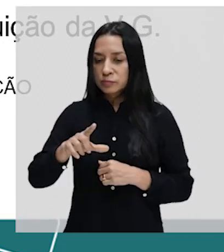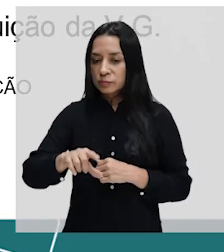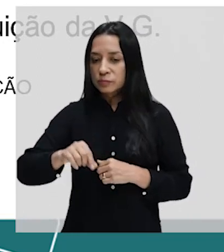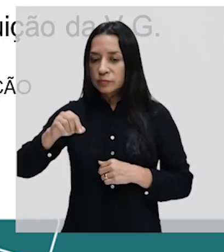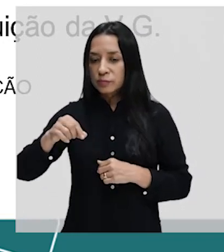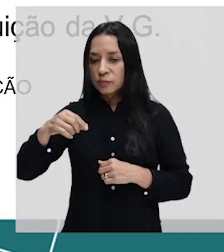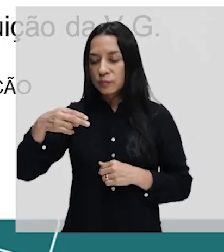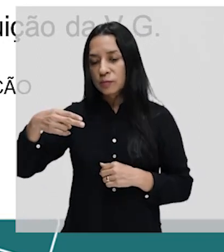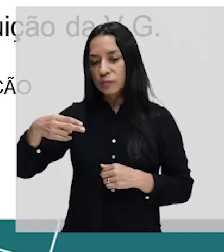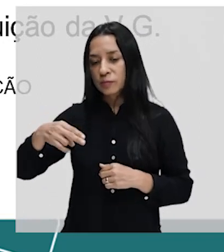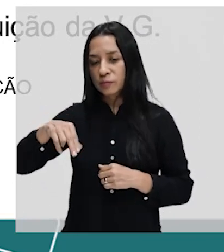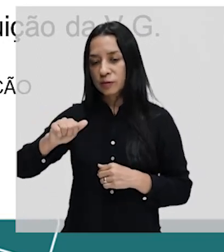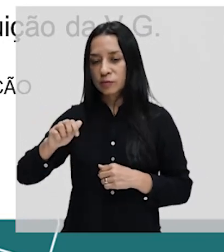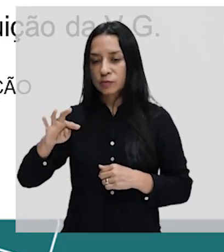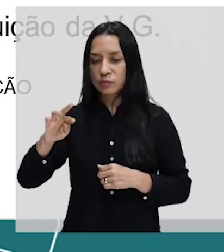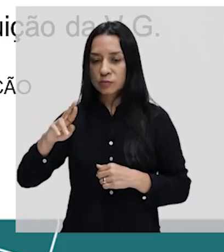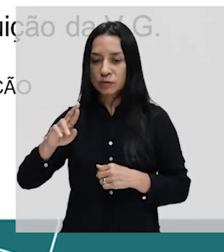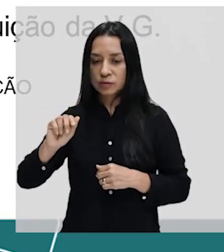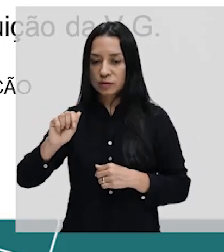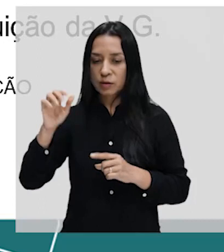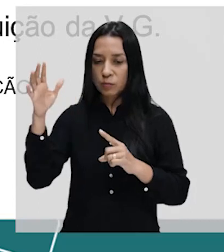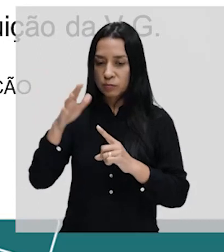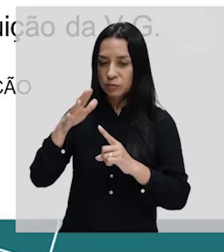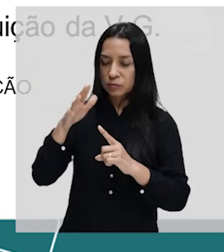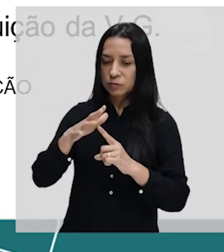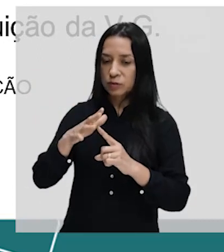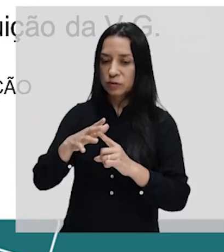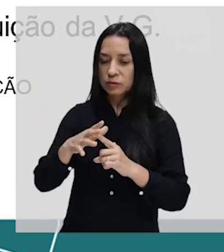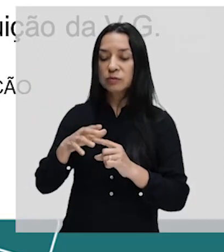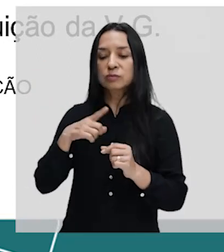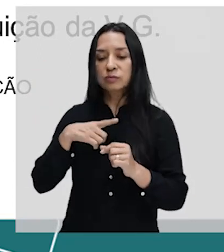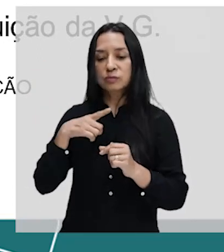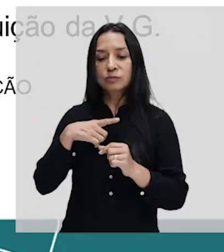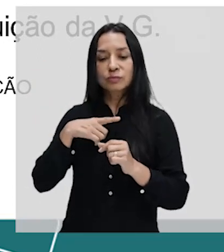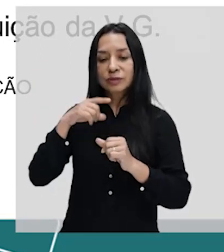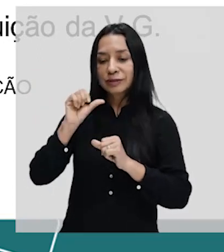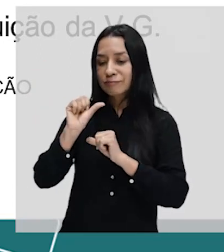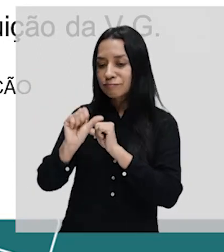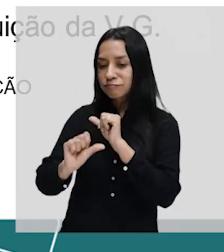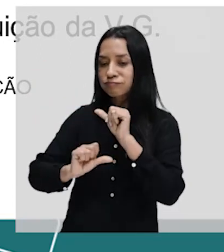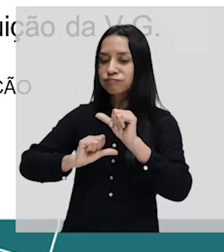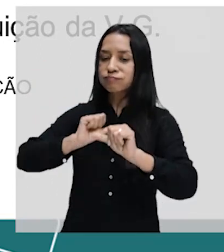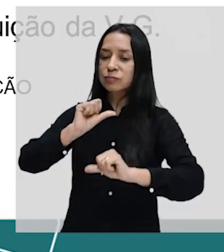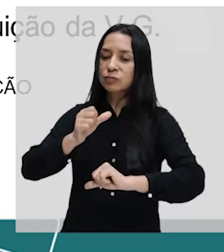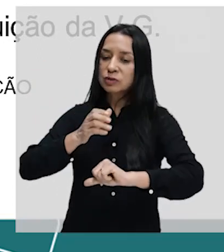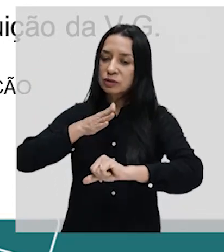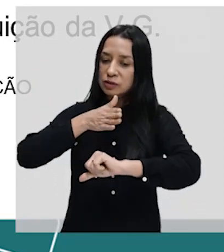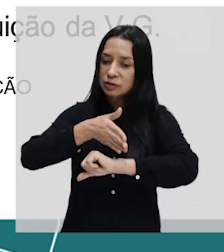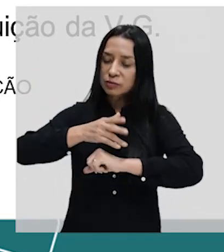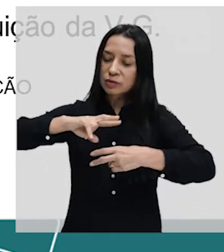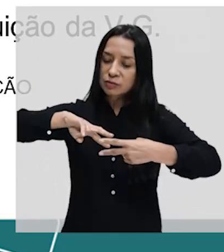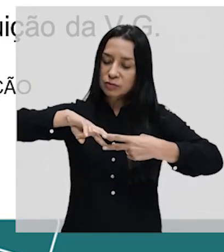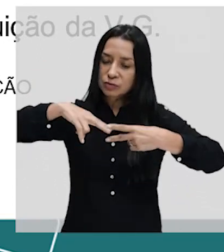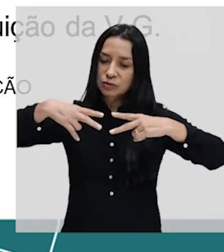ela promove uma alteração na frequência gênica e genotípica. Se eu tenho uma alteração nisso